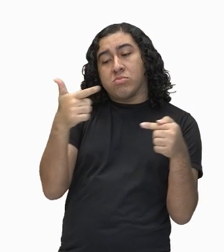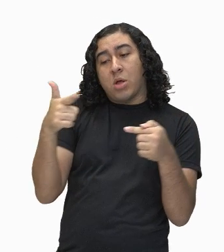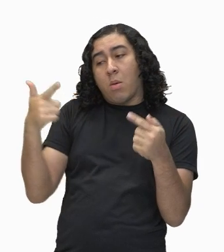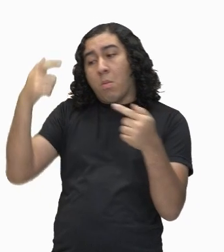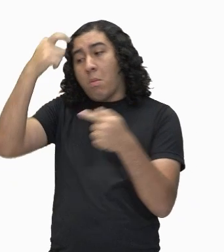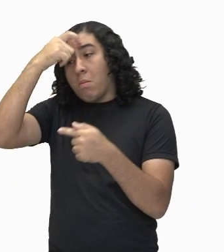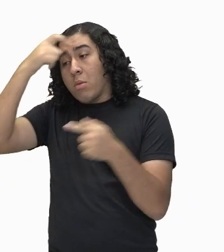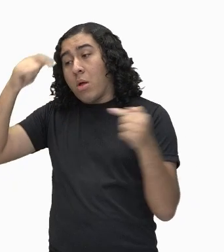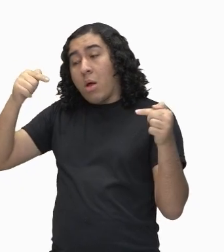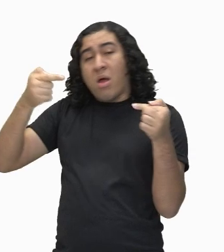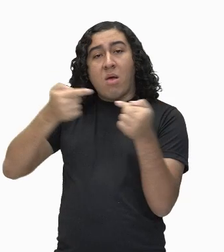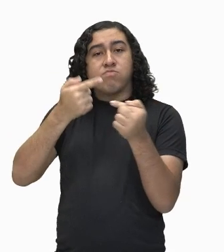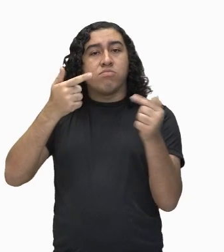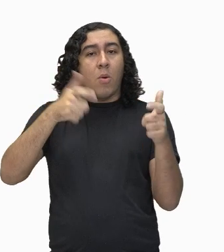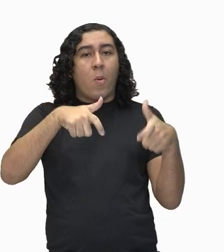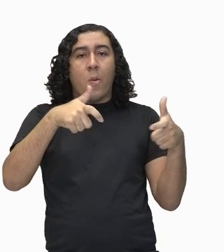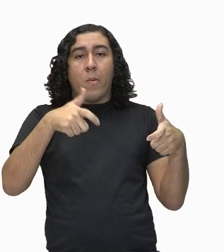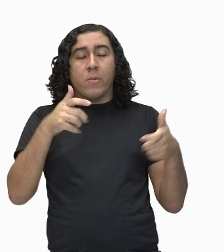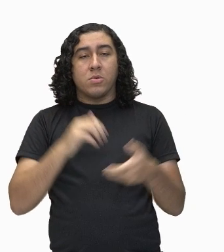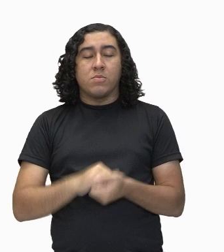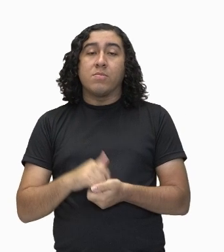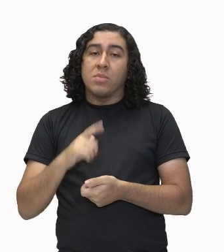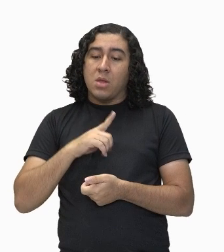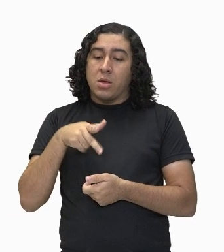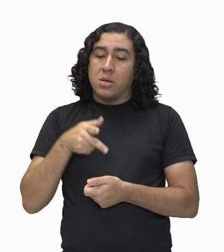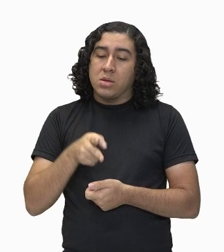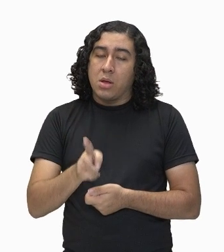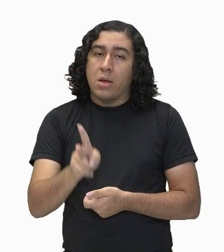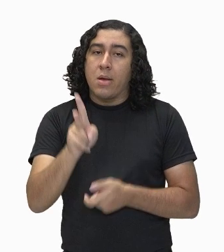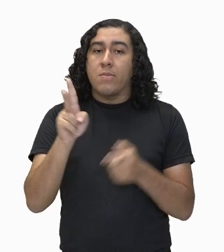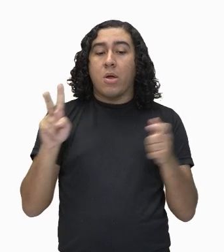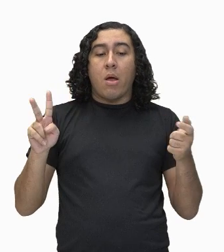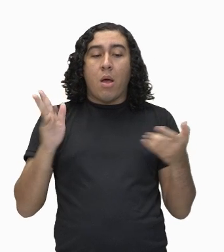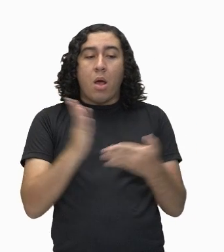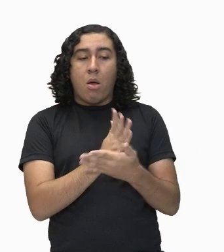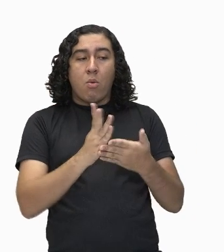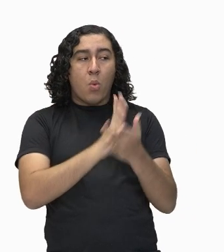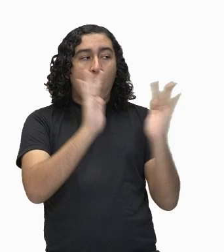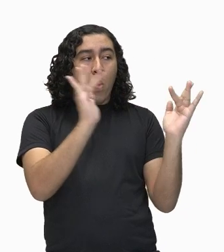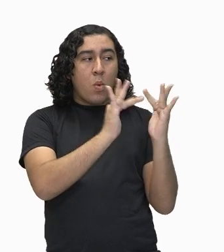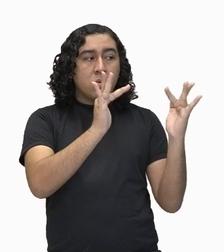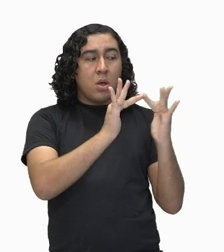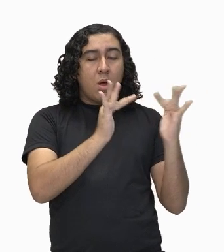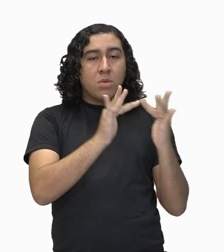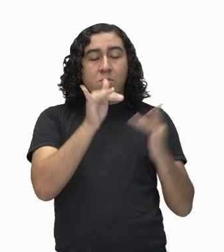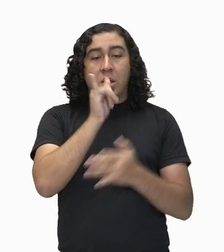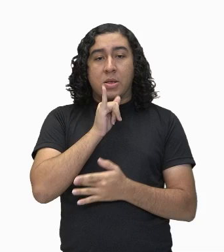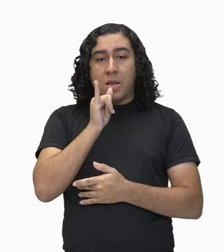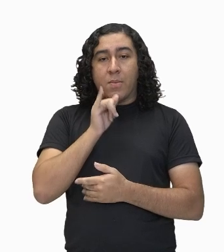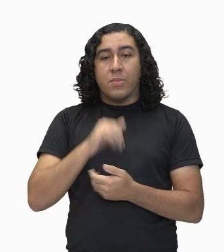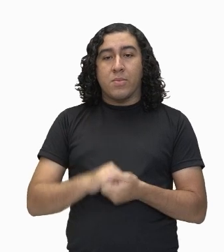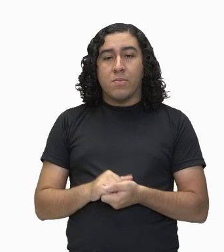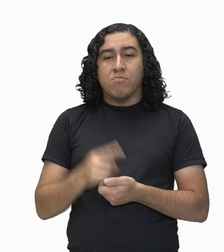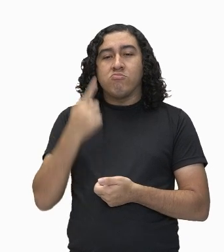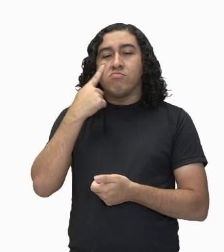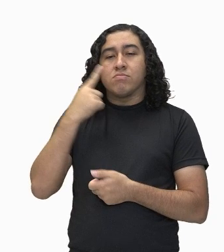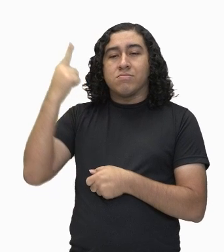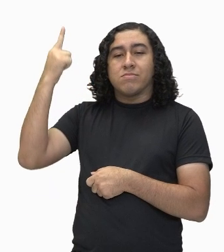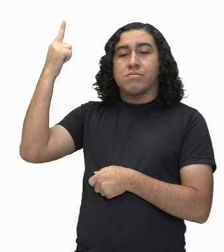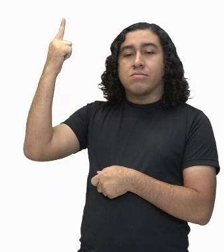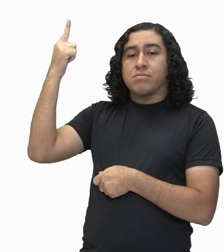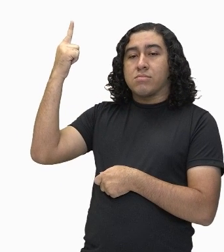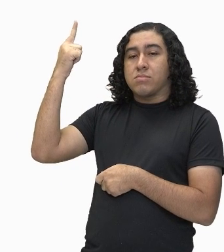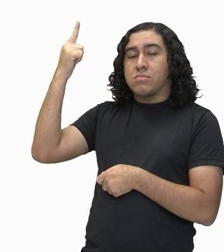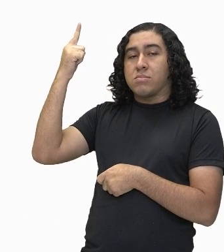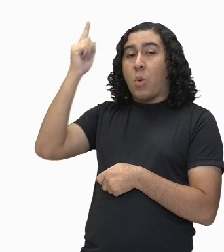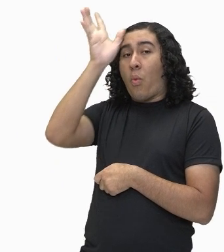Então, ela está sempre direcionada a um objeto. Aqui nós temos, por exemplo, o objeto galo. Vamos pegar ele como